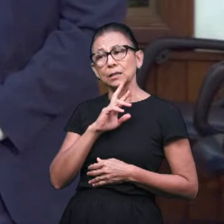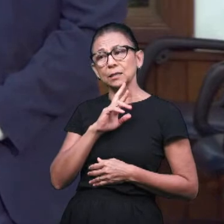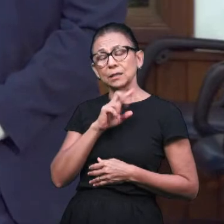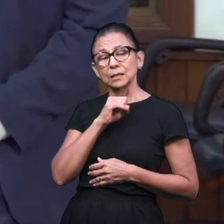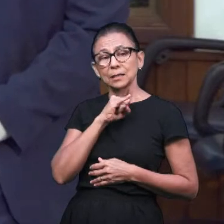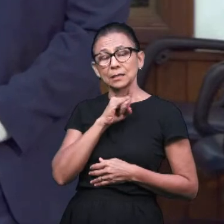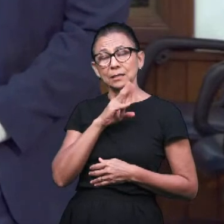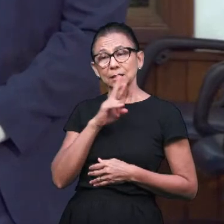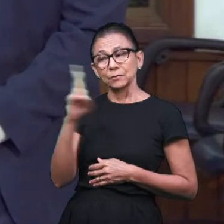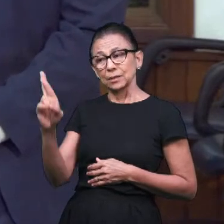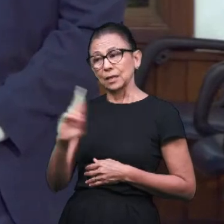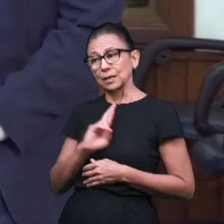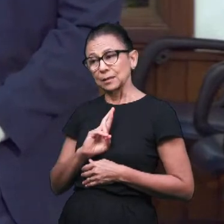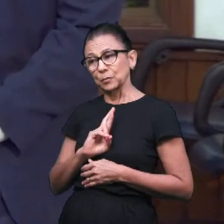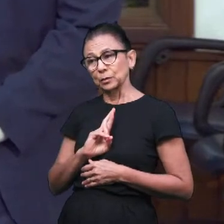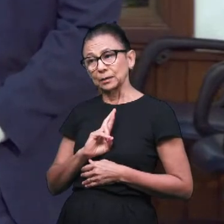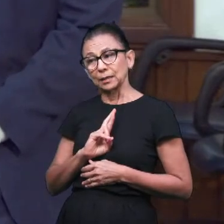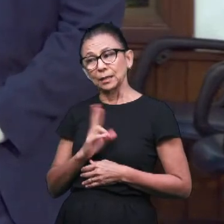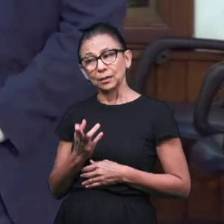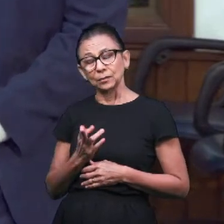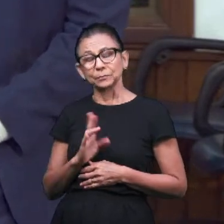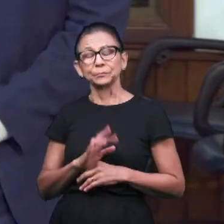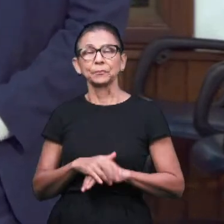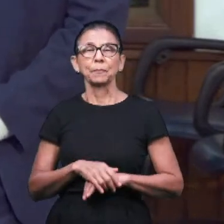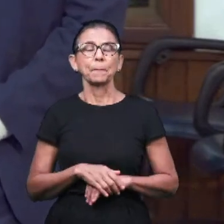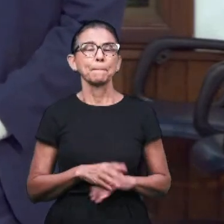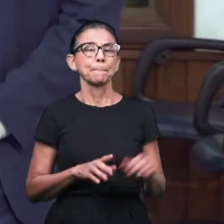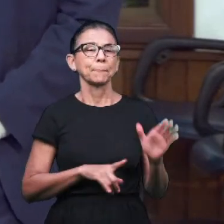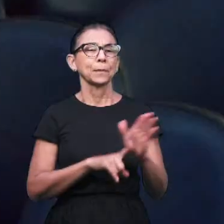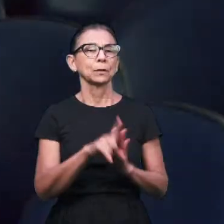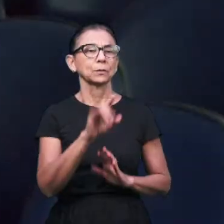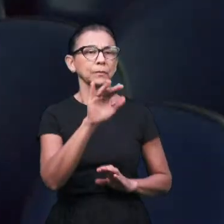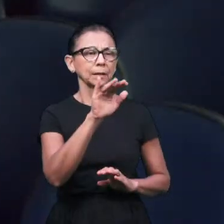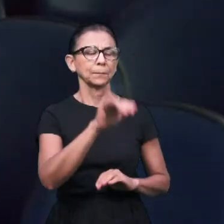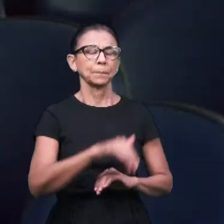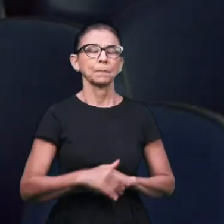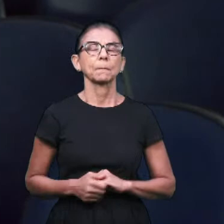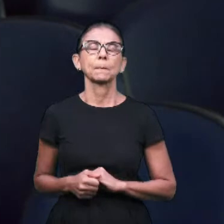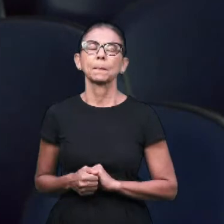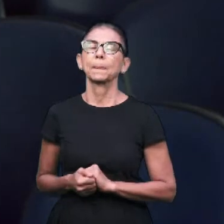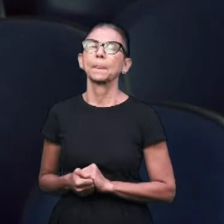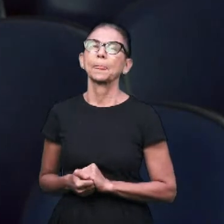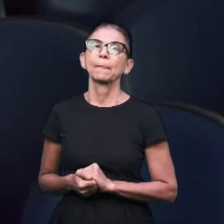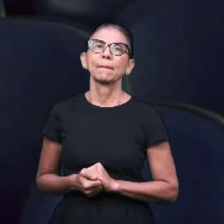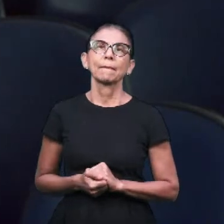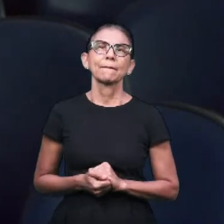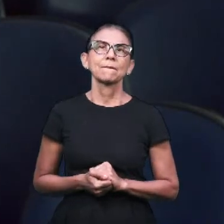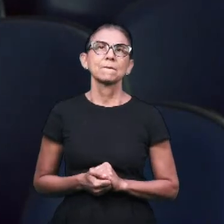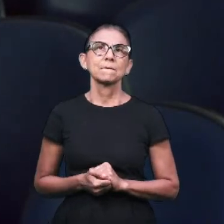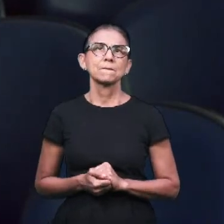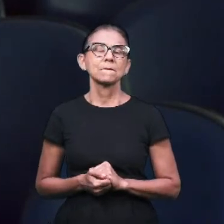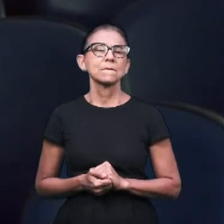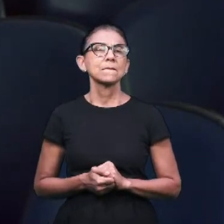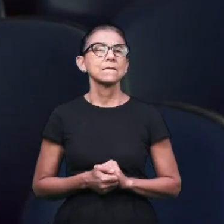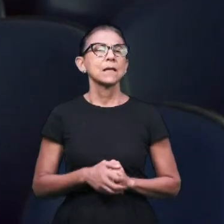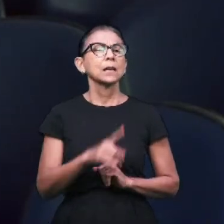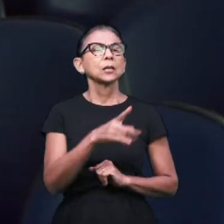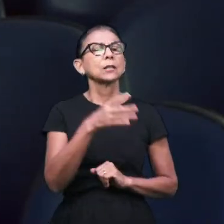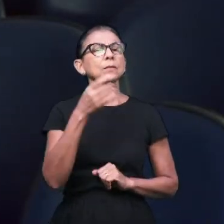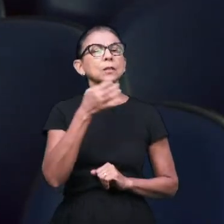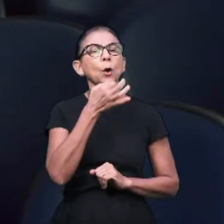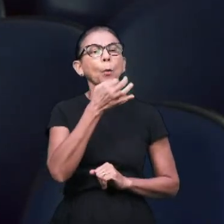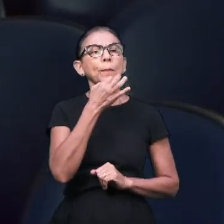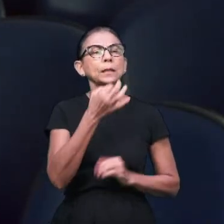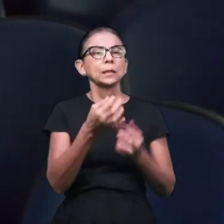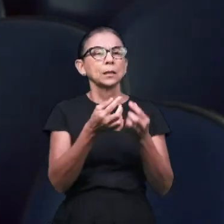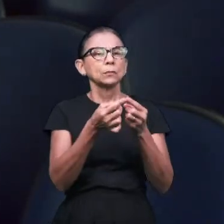Aí eu faço algumas perguntas, por exemplo, pergunto para o jovem, vem cá, você, o que você pensa sobre o divórcio? A